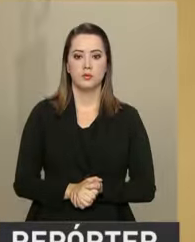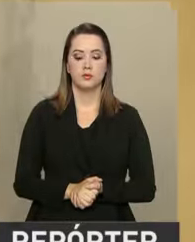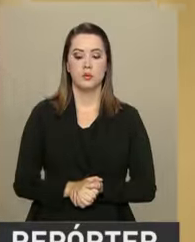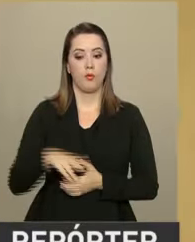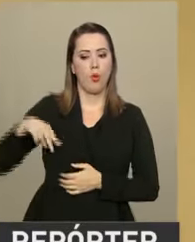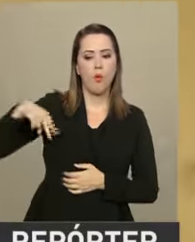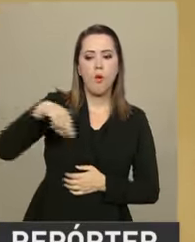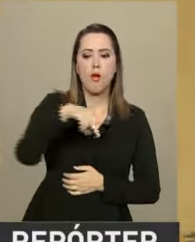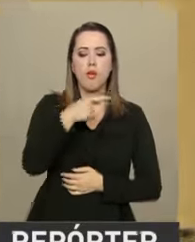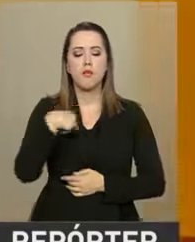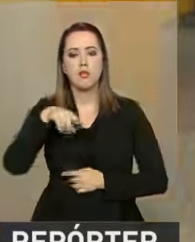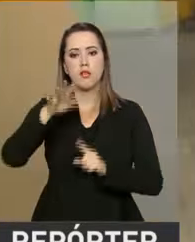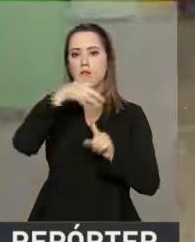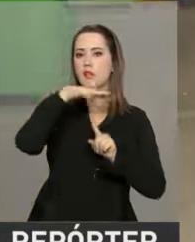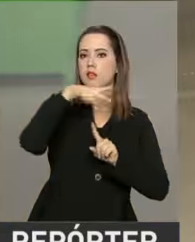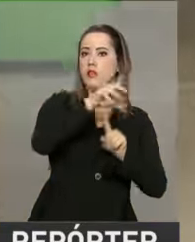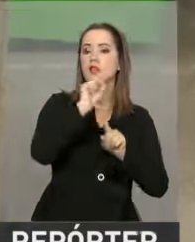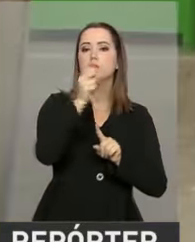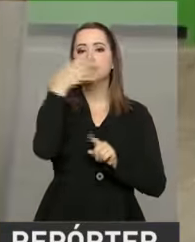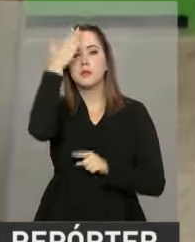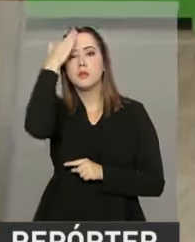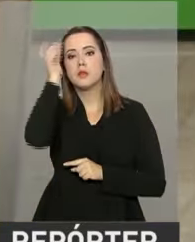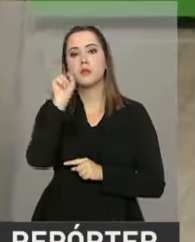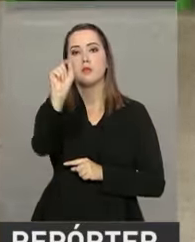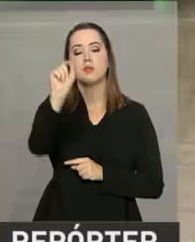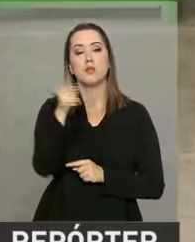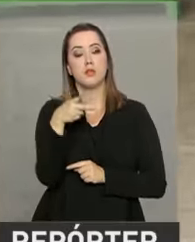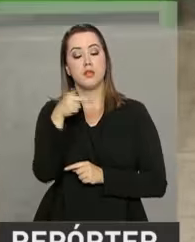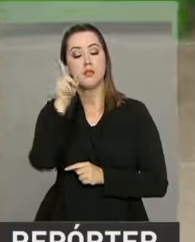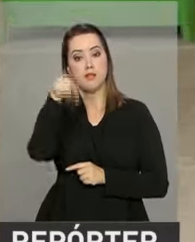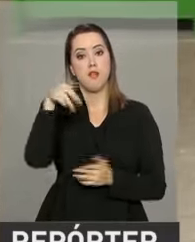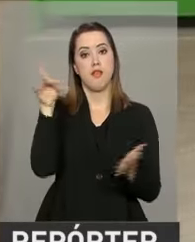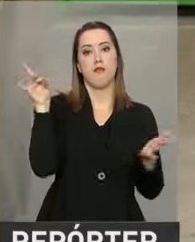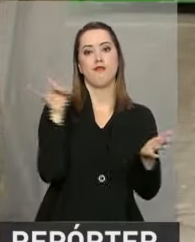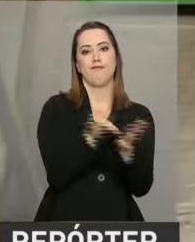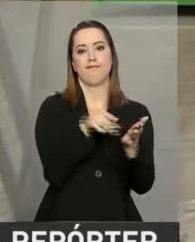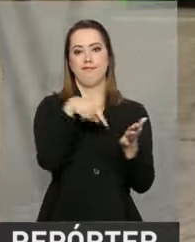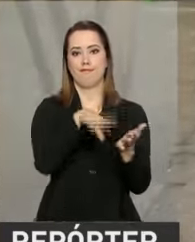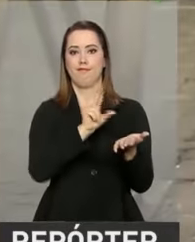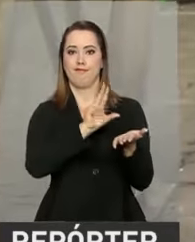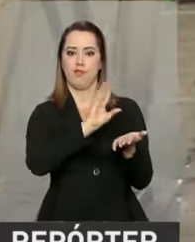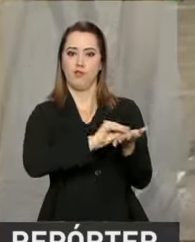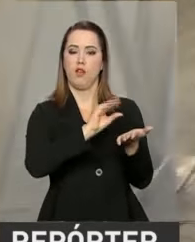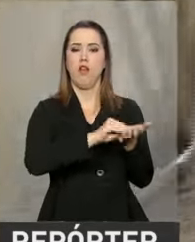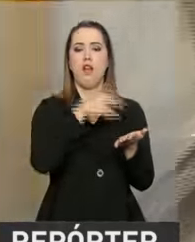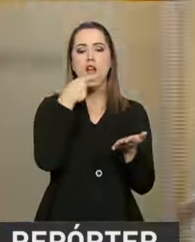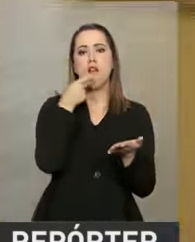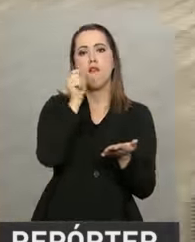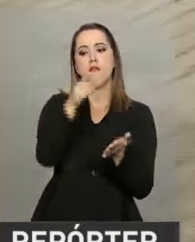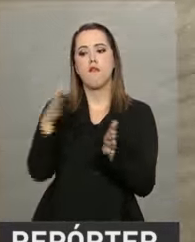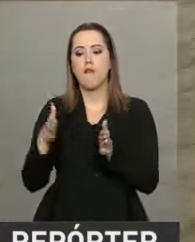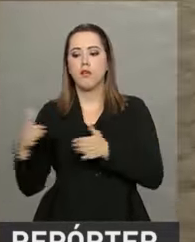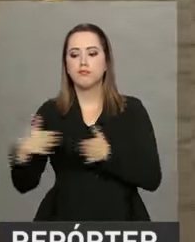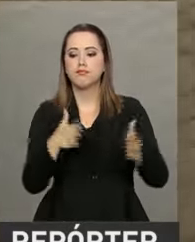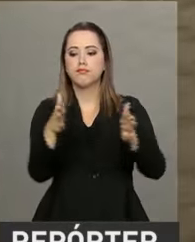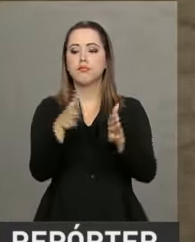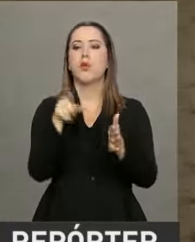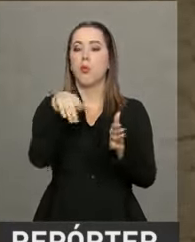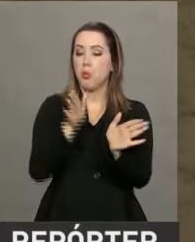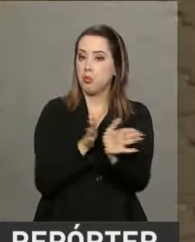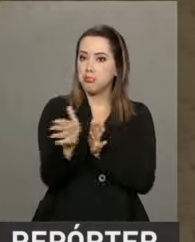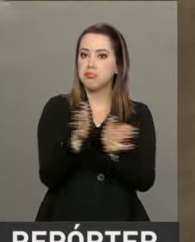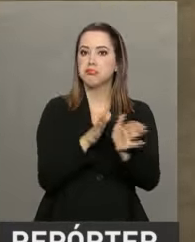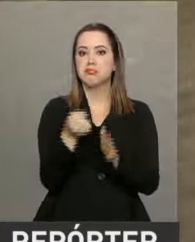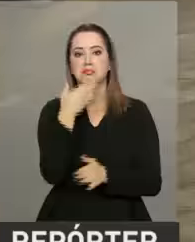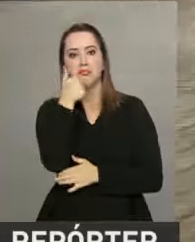Tô caminhando aqui pela Feira de São Cristóvão para saber se o que está aqui no aplicativo é verdade. Aqui diz que os corredores são acessíveis. A gente vê que, de fato,